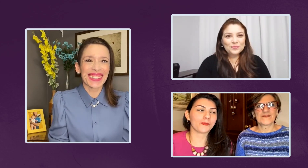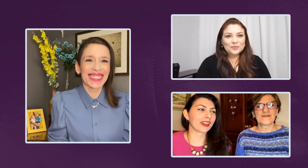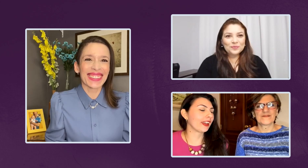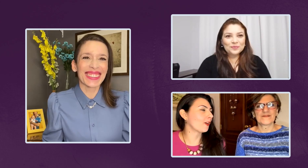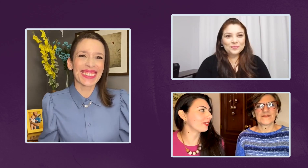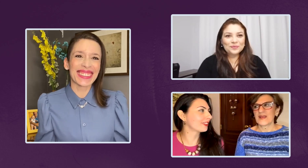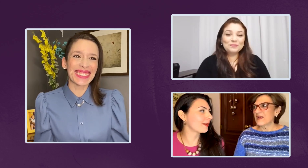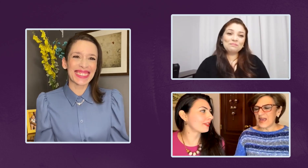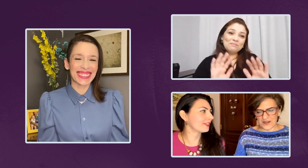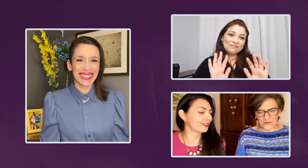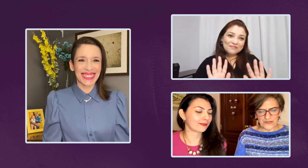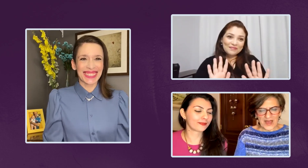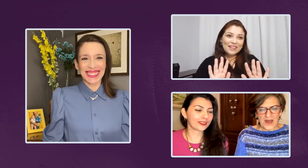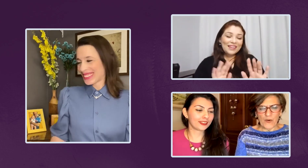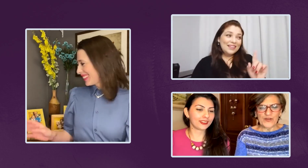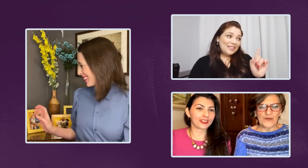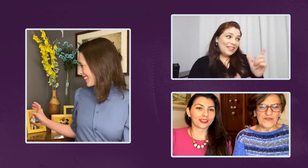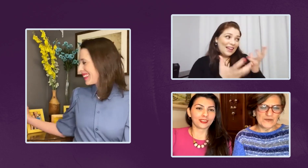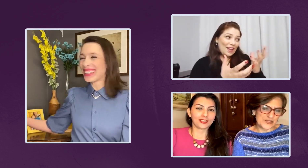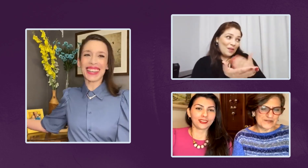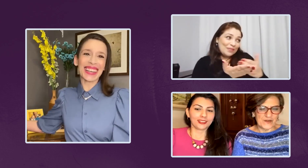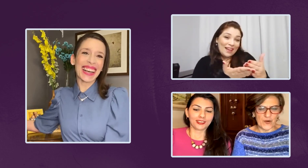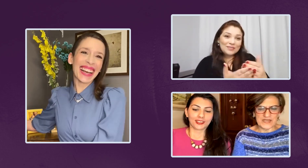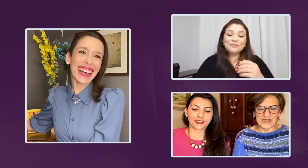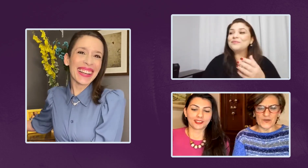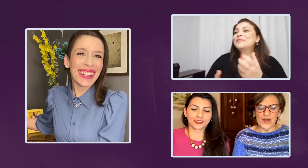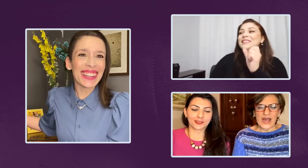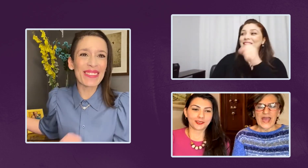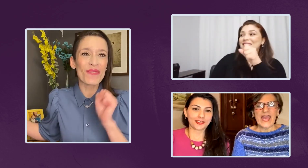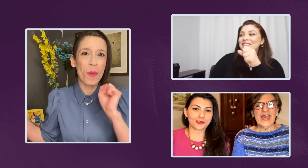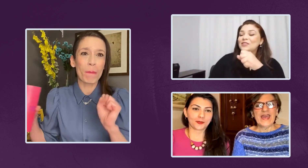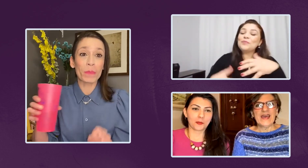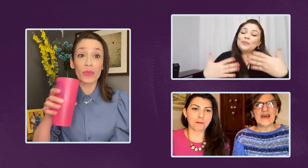Bom, quer começar? Quero. Bom, então vamos começando.